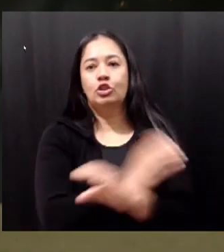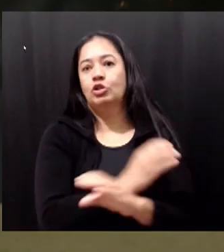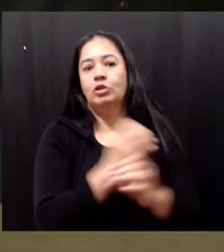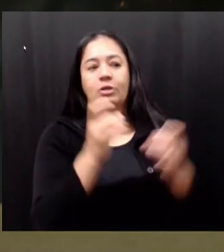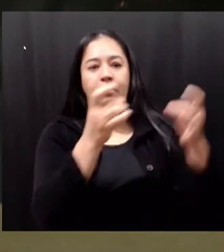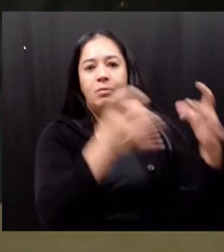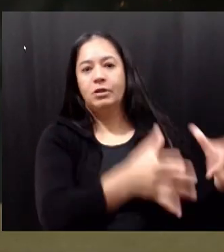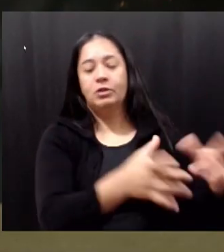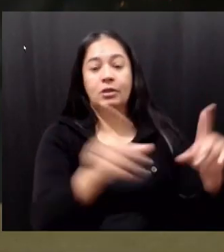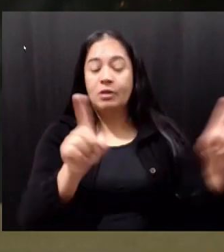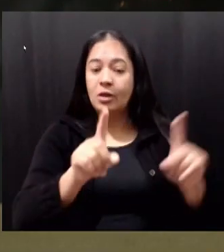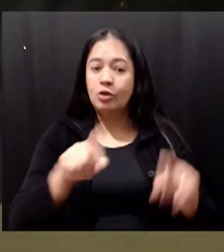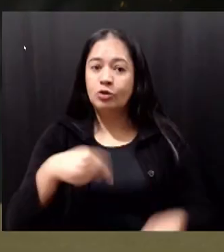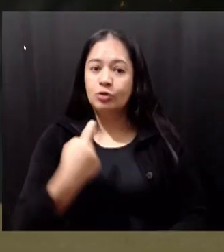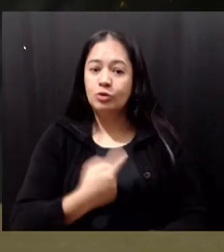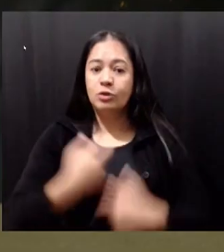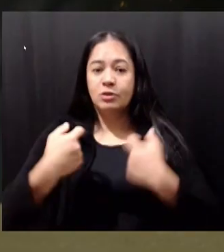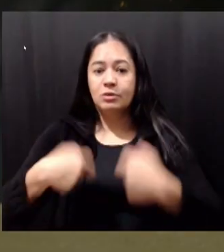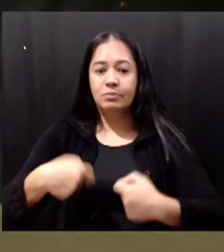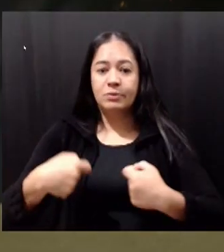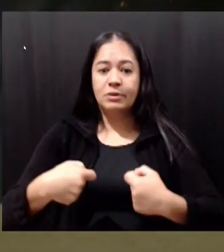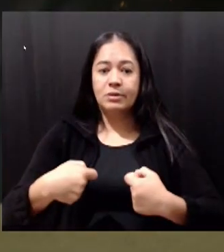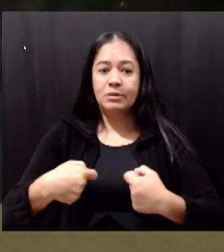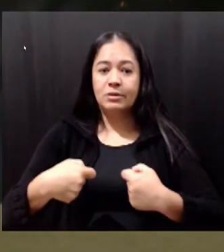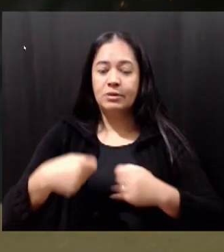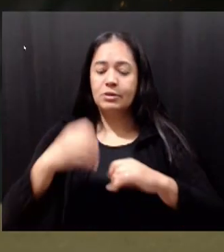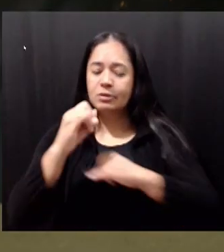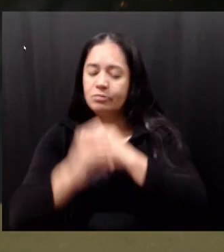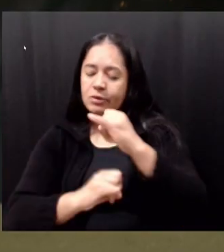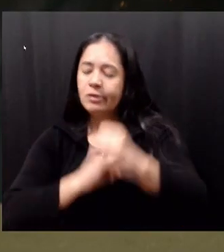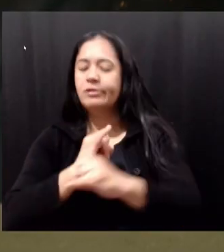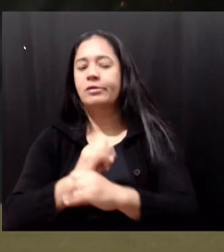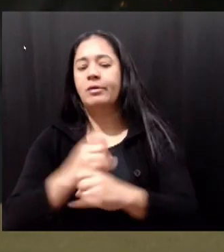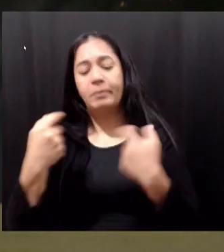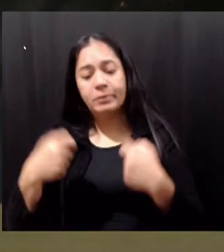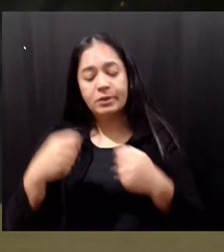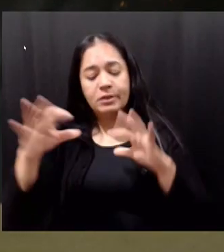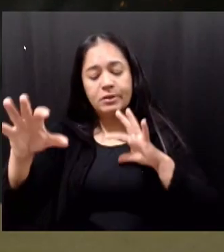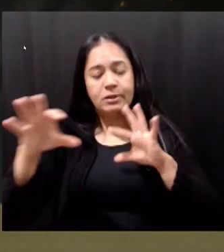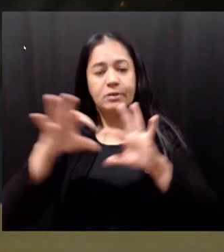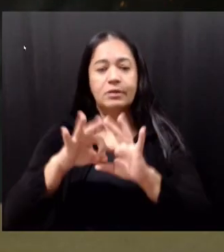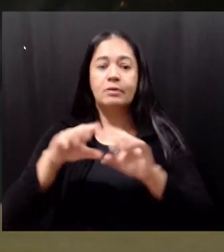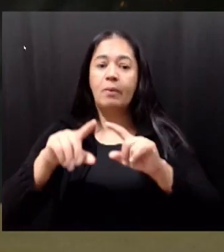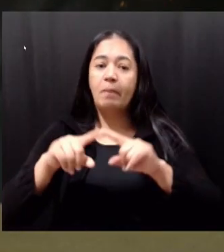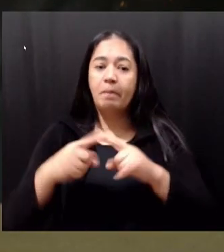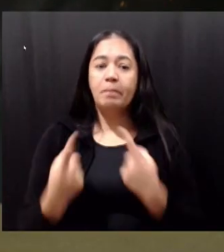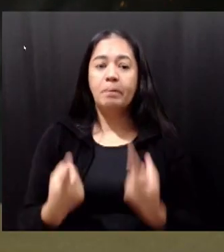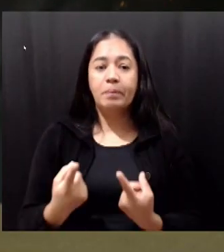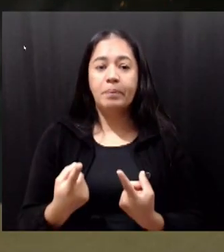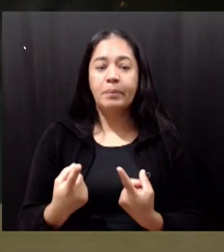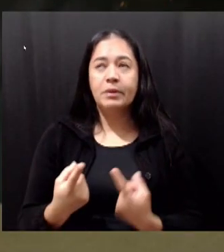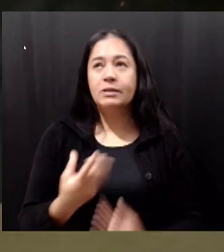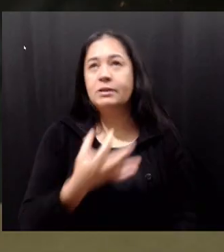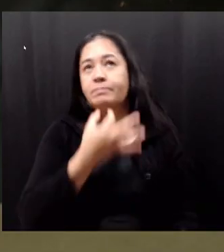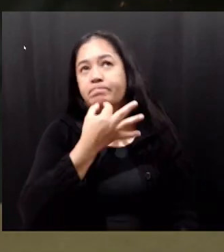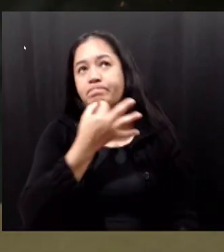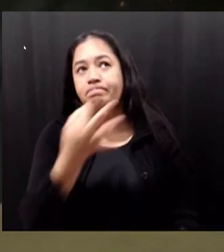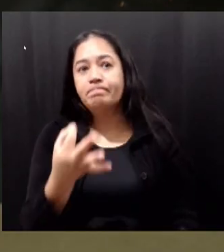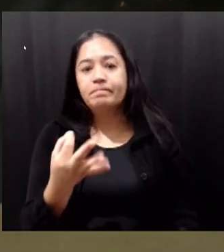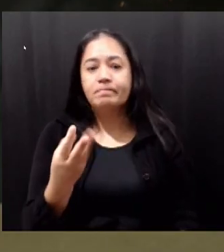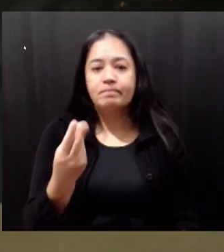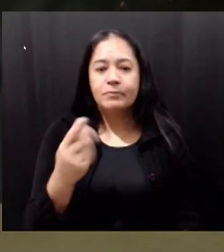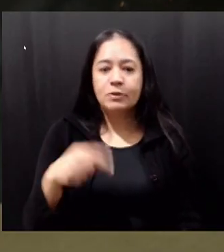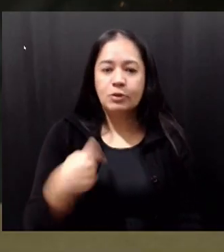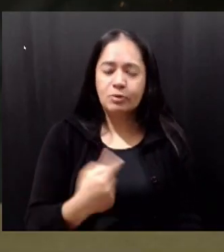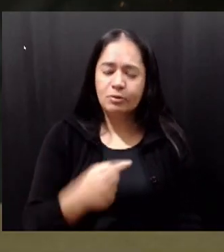precisa da internet, a gente precisa dessa conexão, mas acredito que a gente precisa seguir também